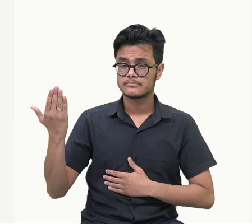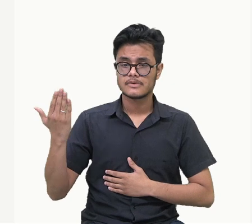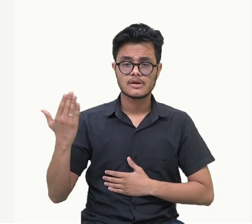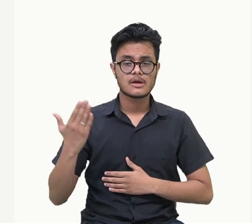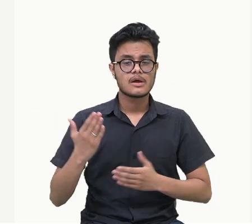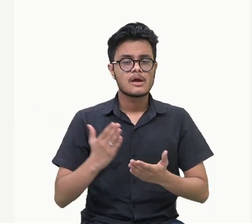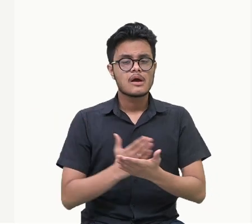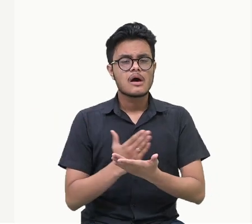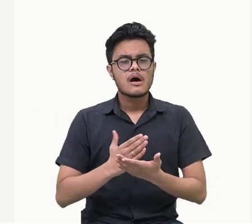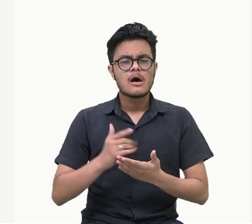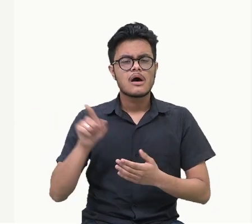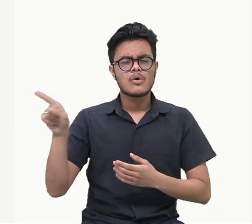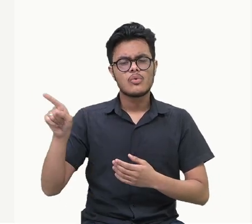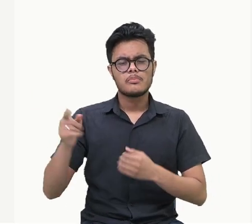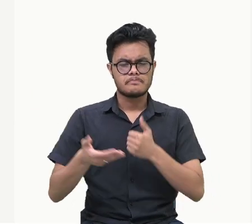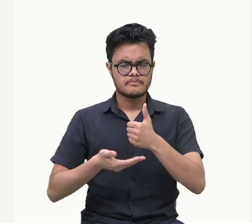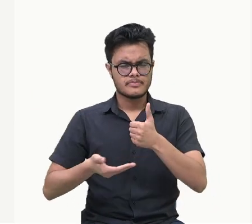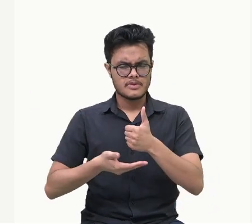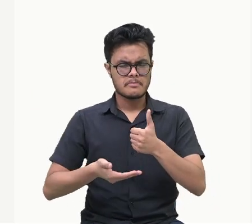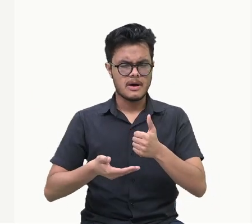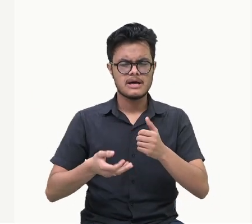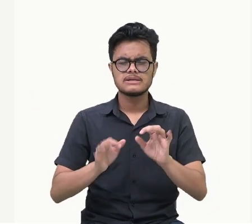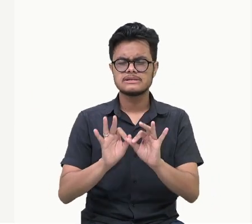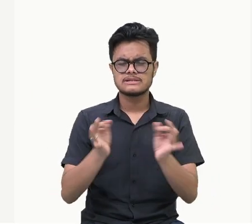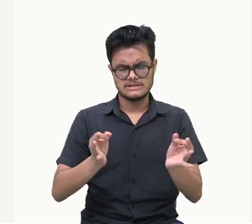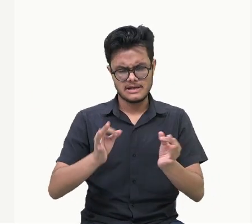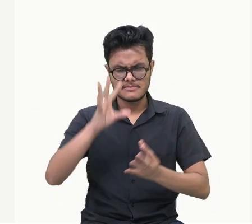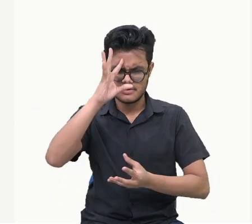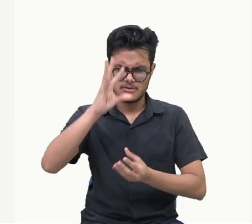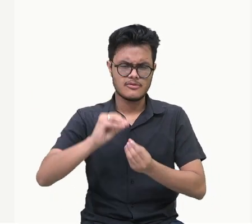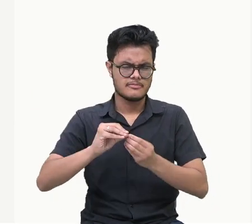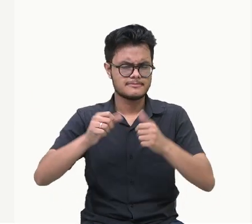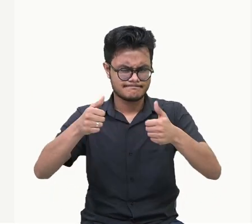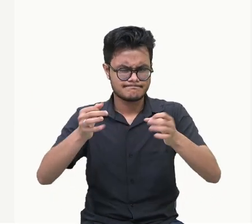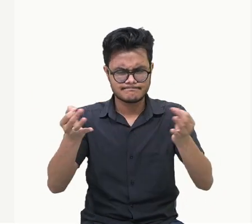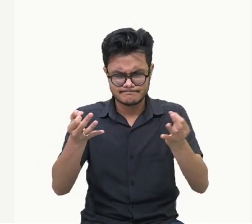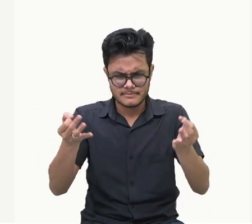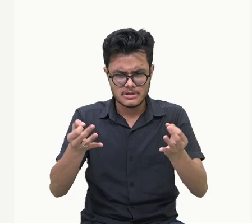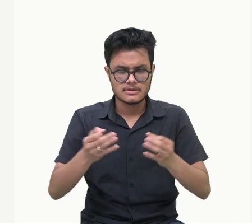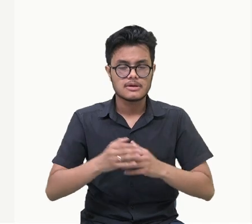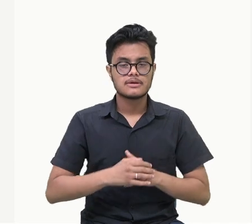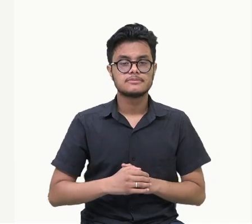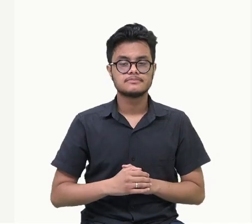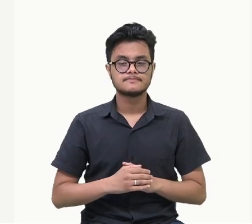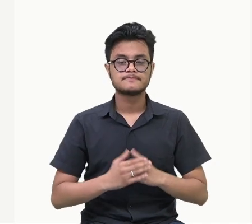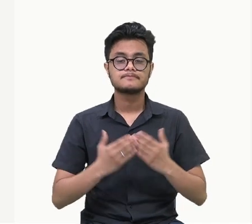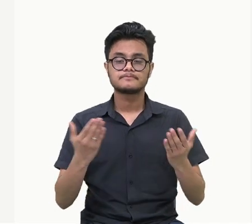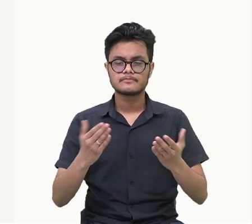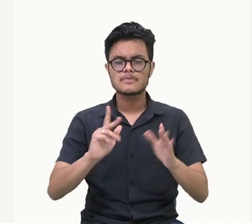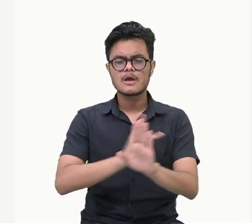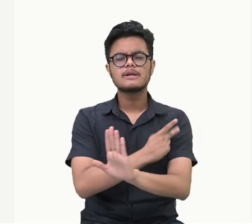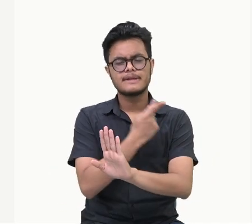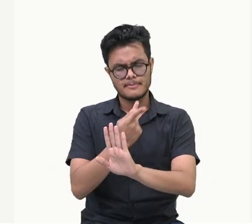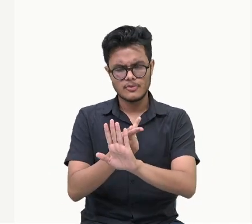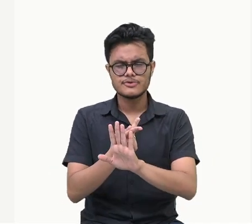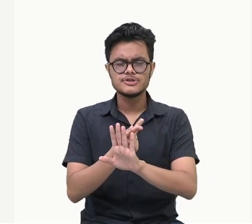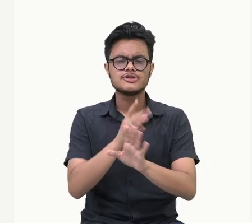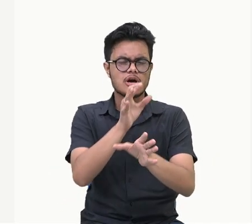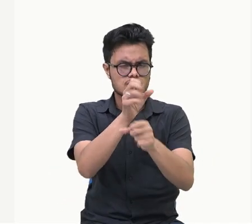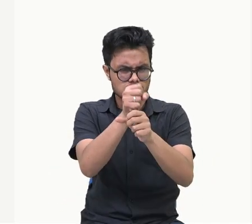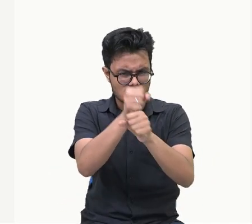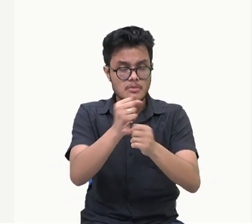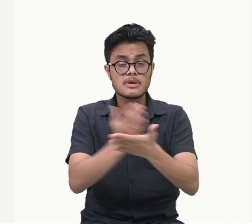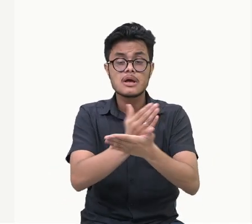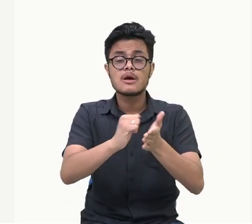definições básicas, bem básicas mesmo, tá? Em seguida a gente resolve